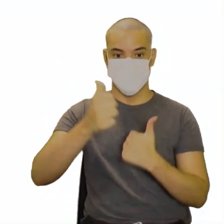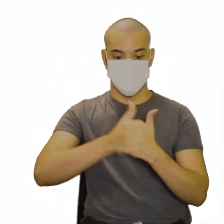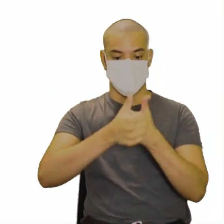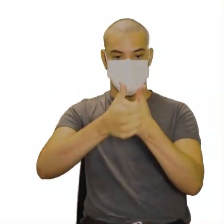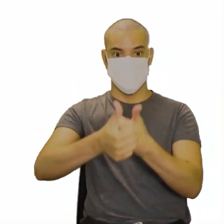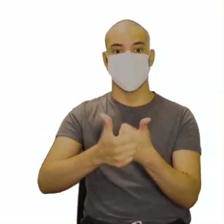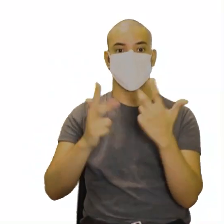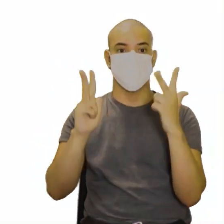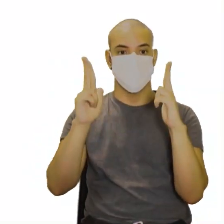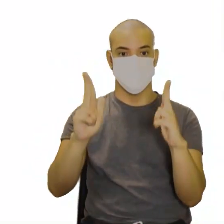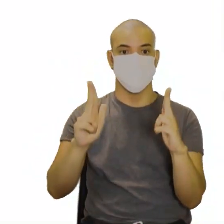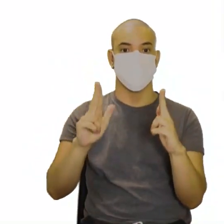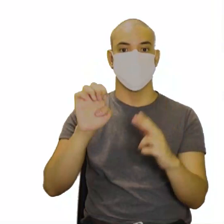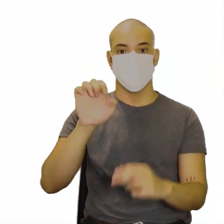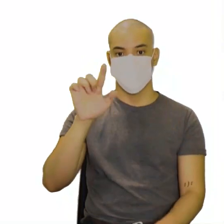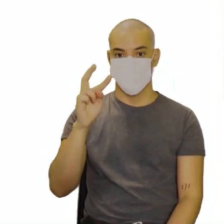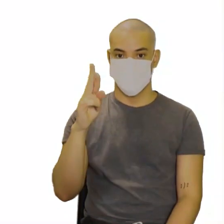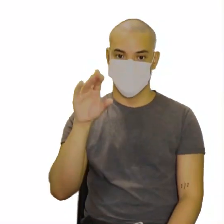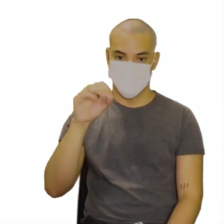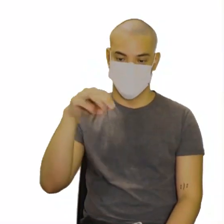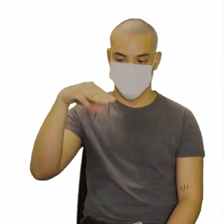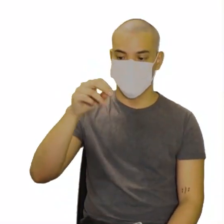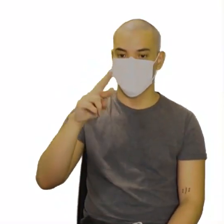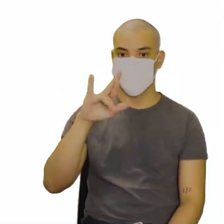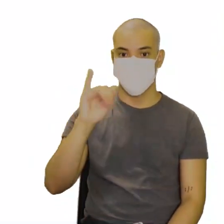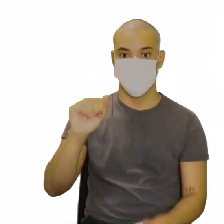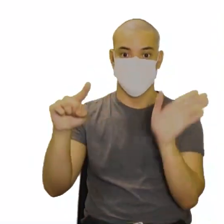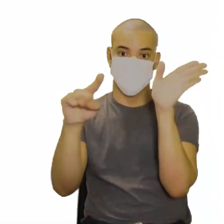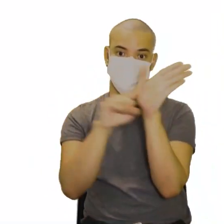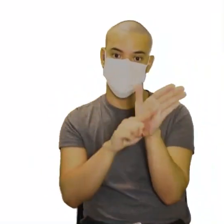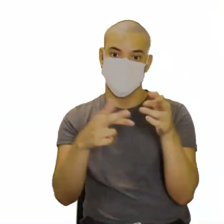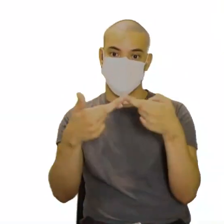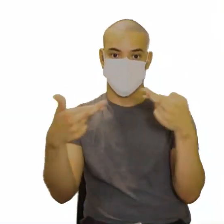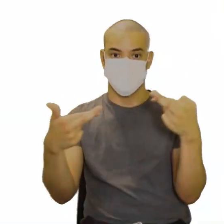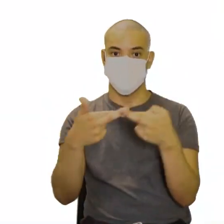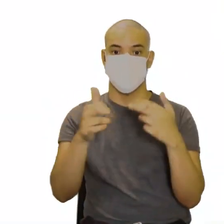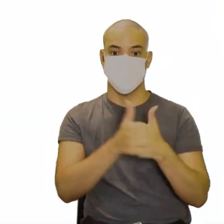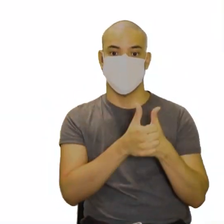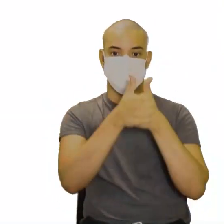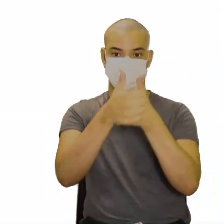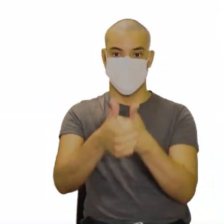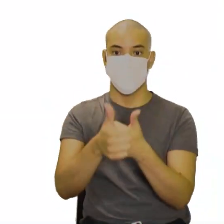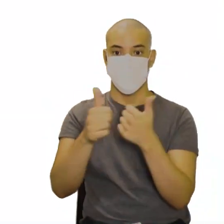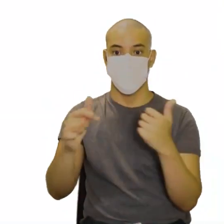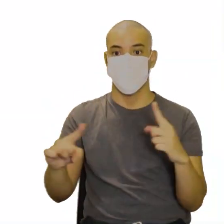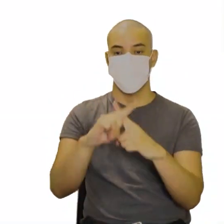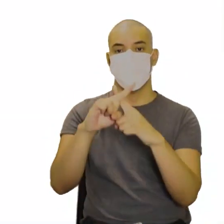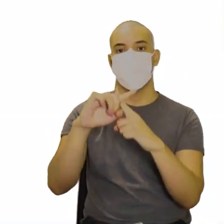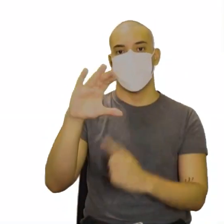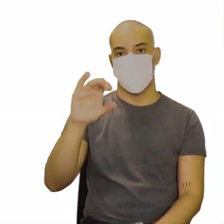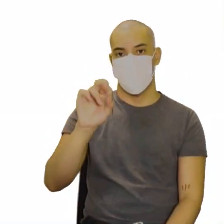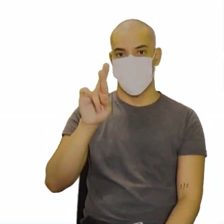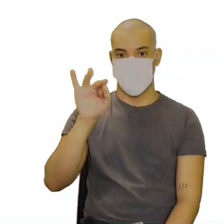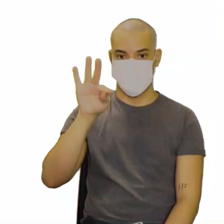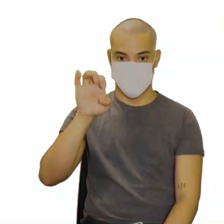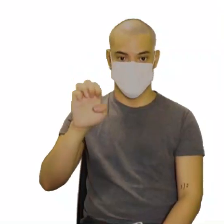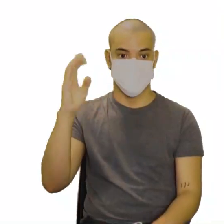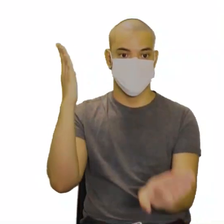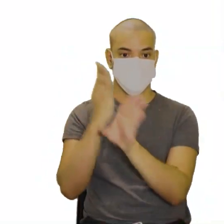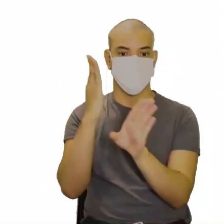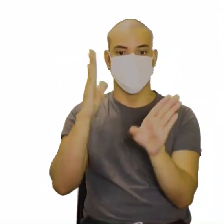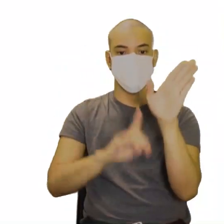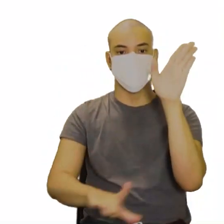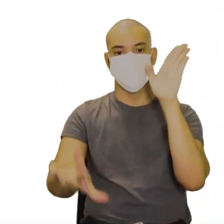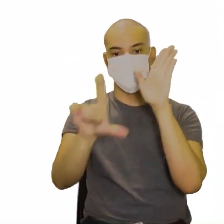é eletromotriz equivalente menos a resistência equivalente vezes a corrente. E aqui, por essa lei, eu